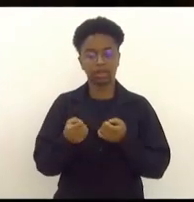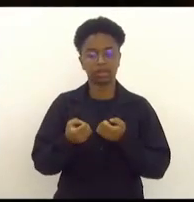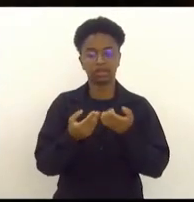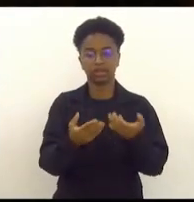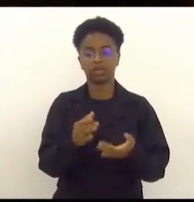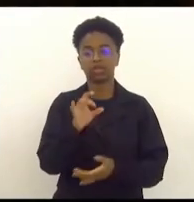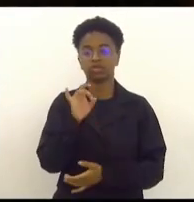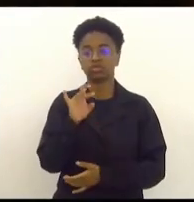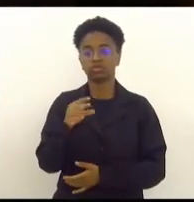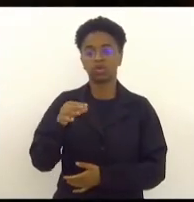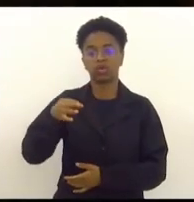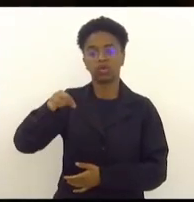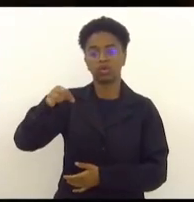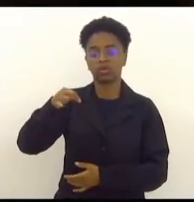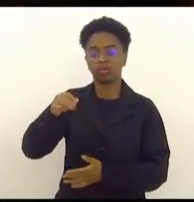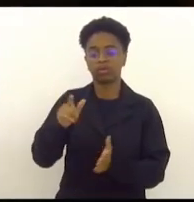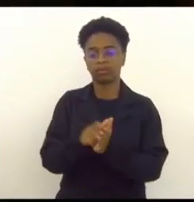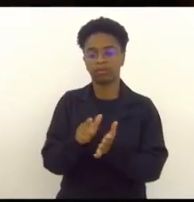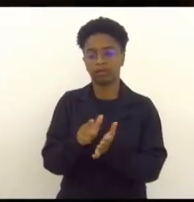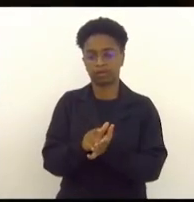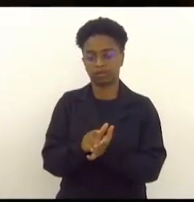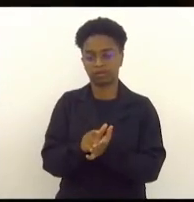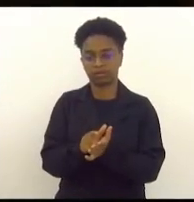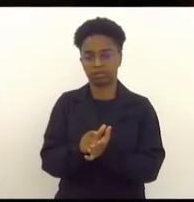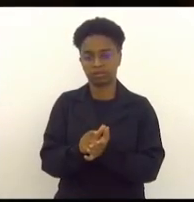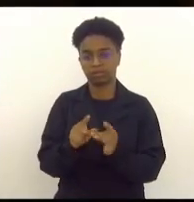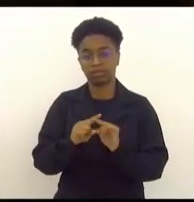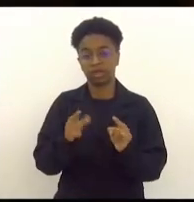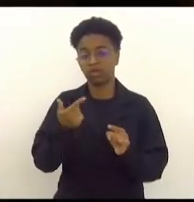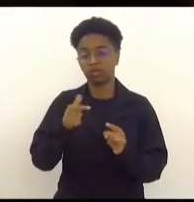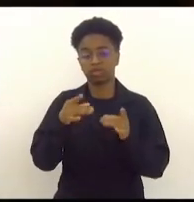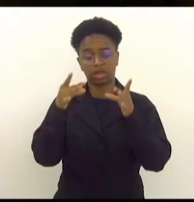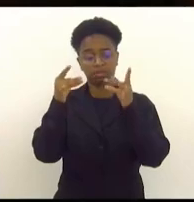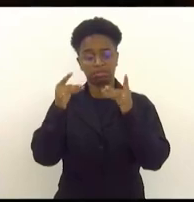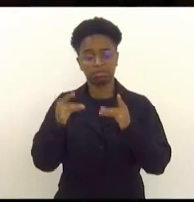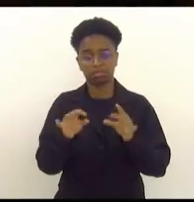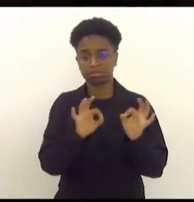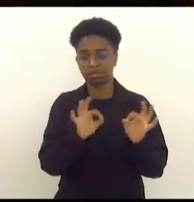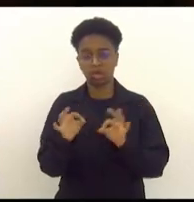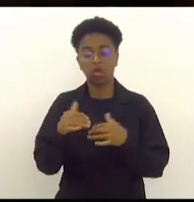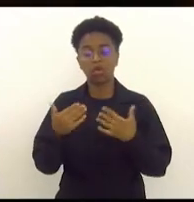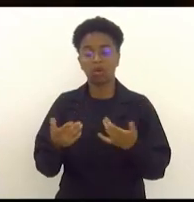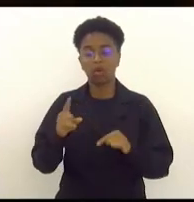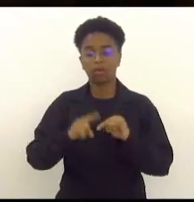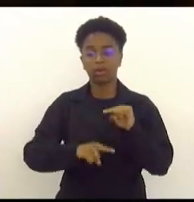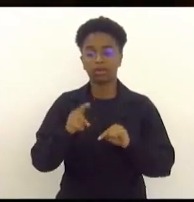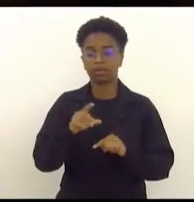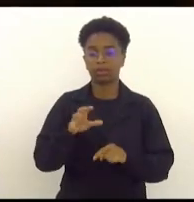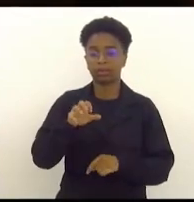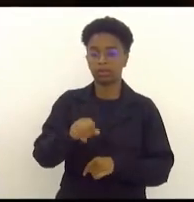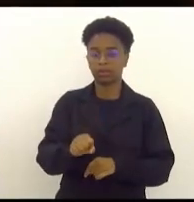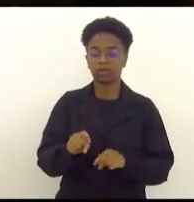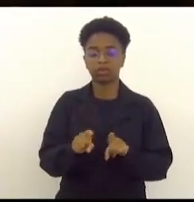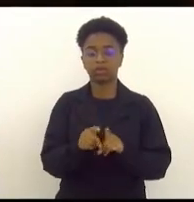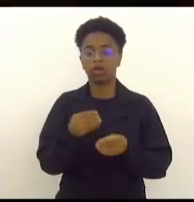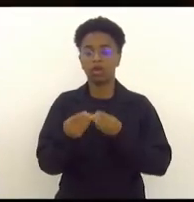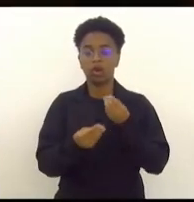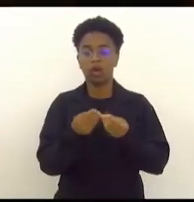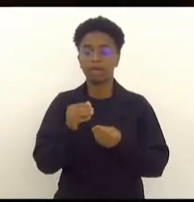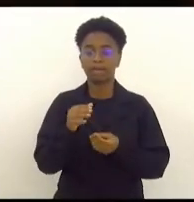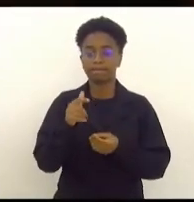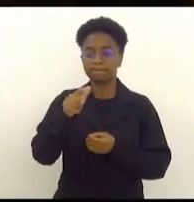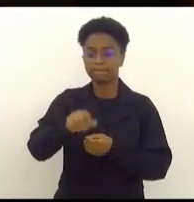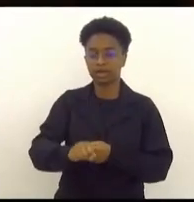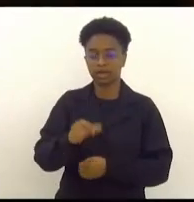um pedacinho de papel e não tem ali o descritivo de Qual mercadoria foi apreendida como cidadão faz para buscar